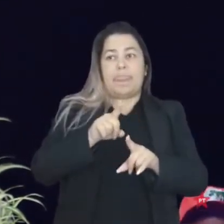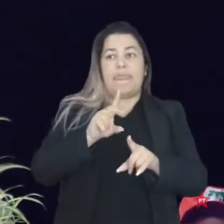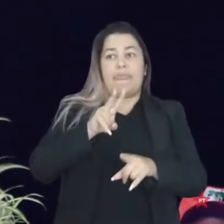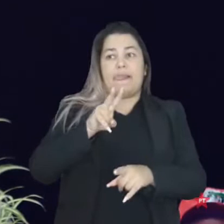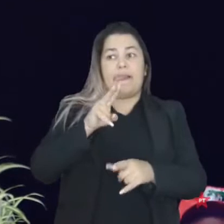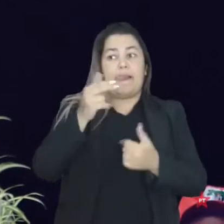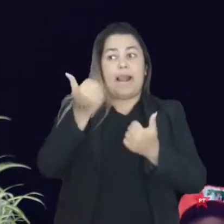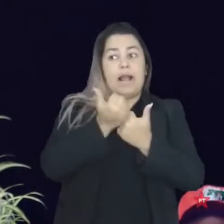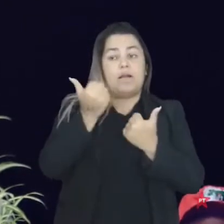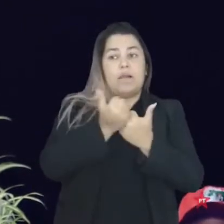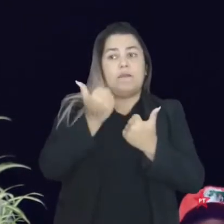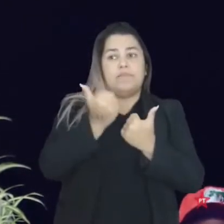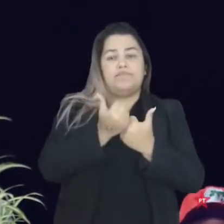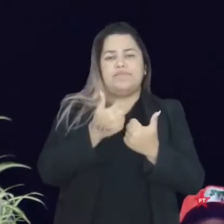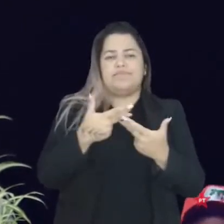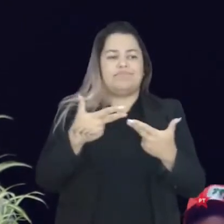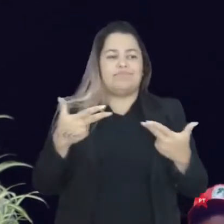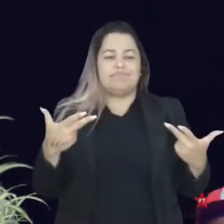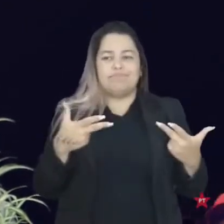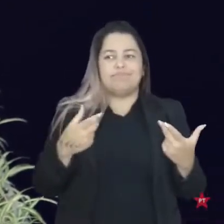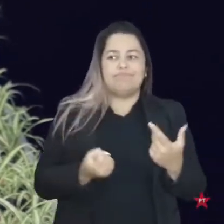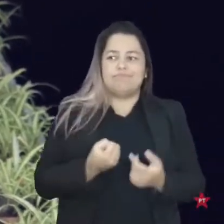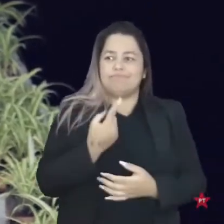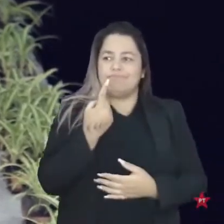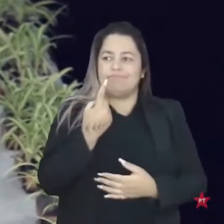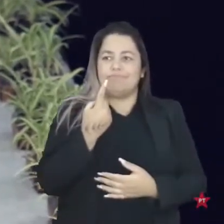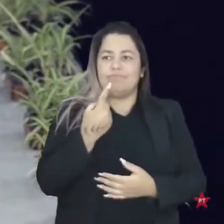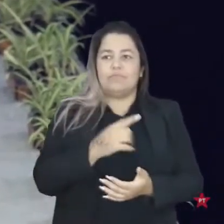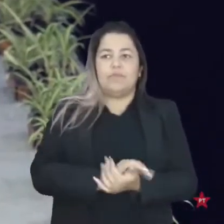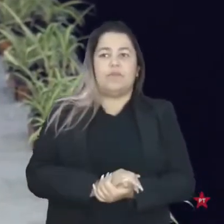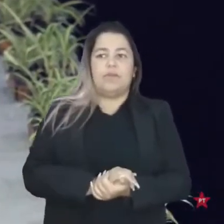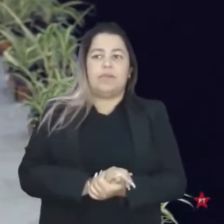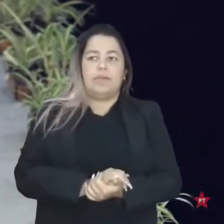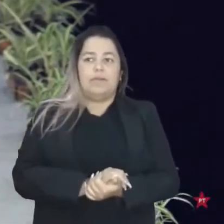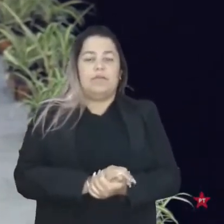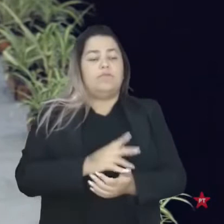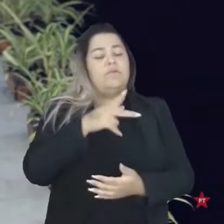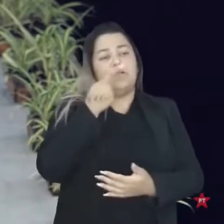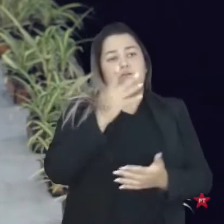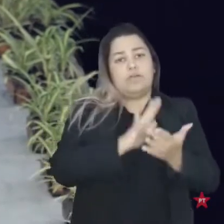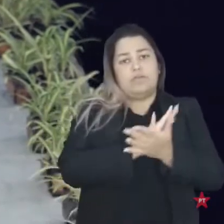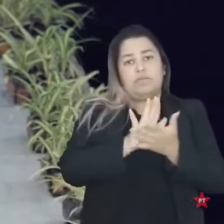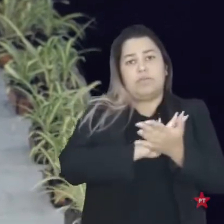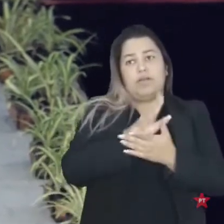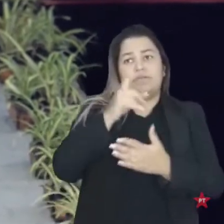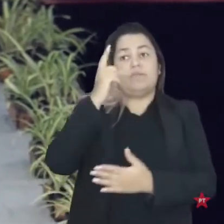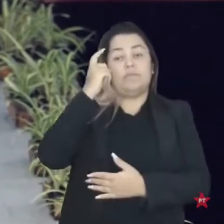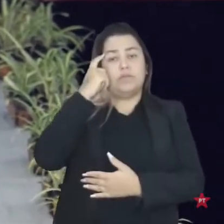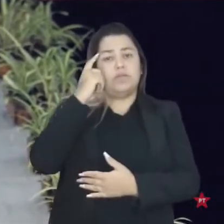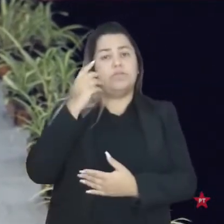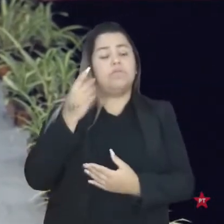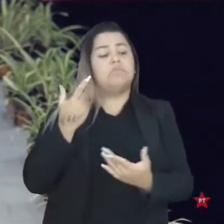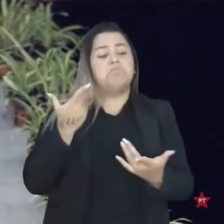trouxa. Eu sei que vocês não falaram nada, mas vocês estão pensando, porra, por que que não tem um governador